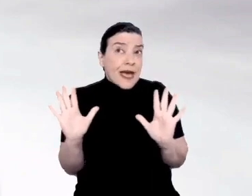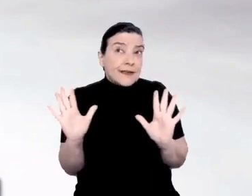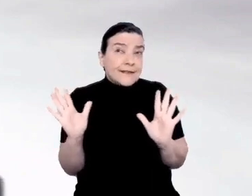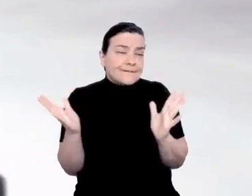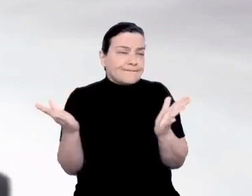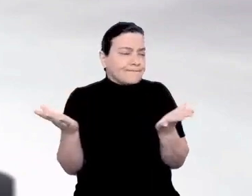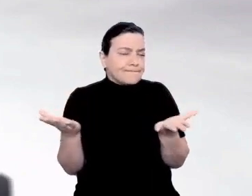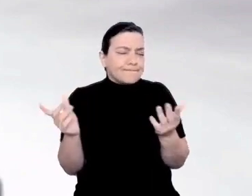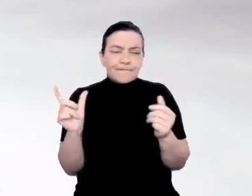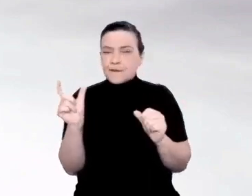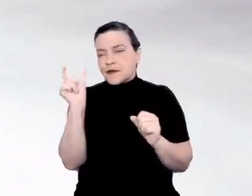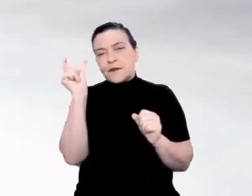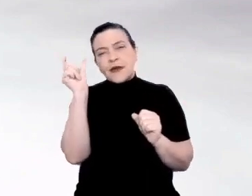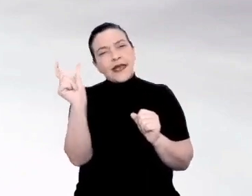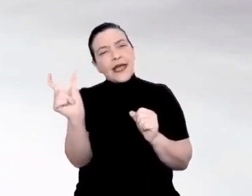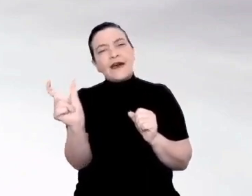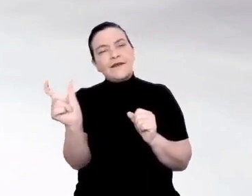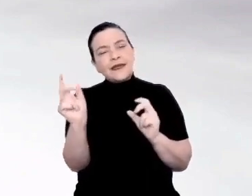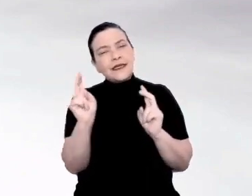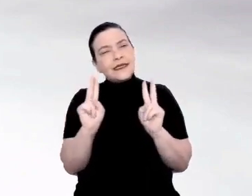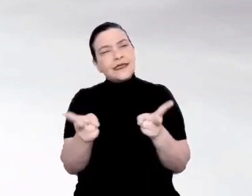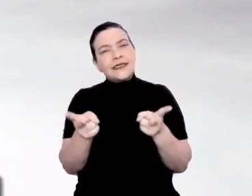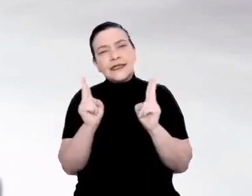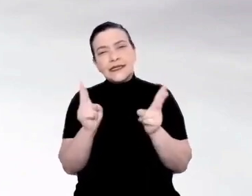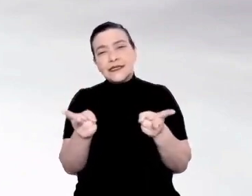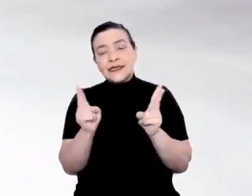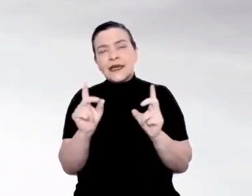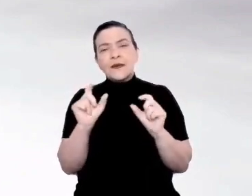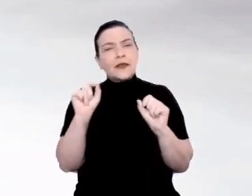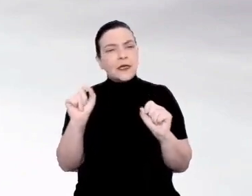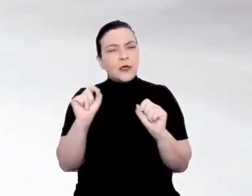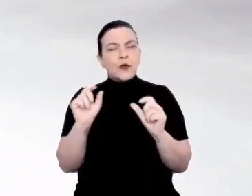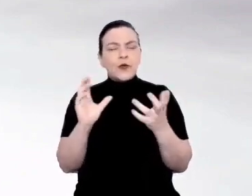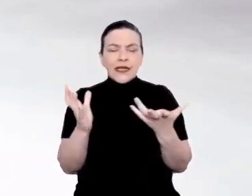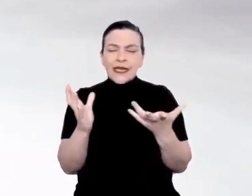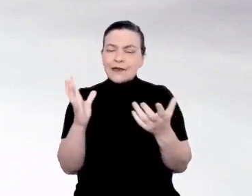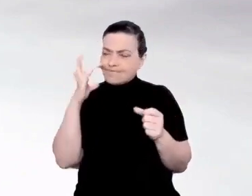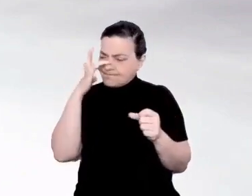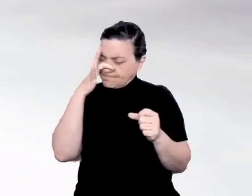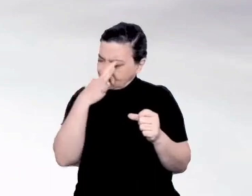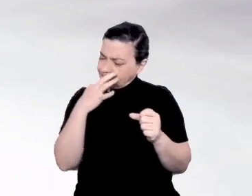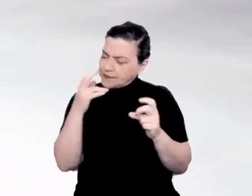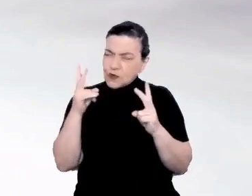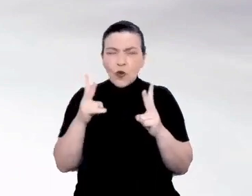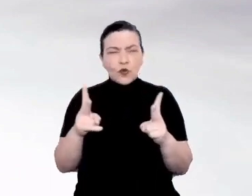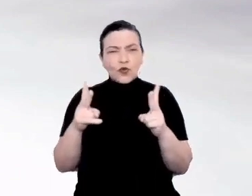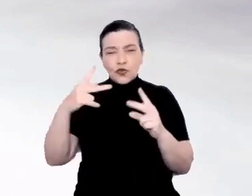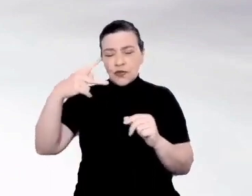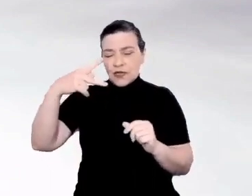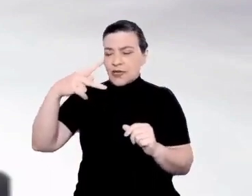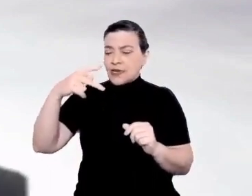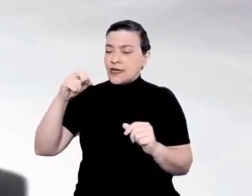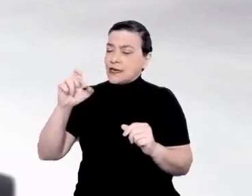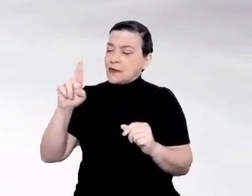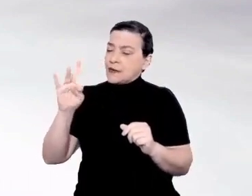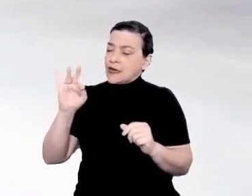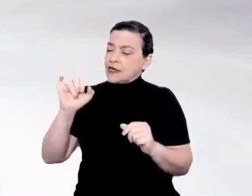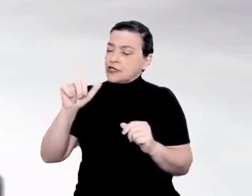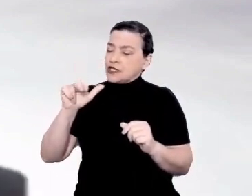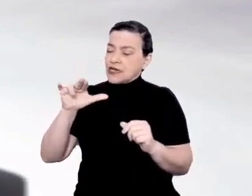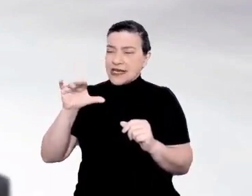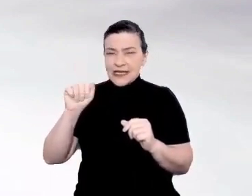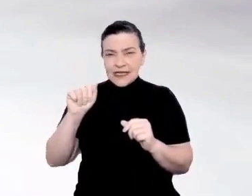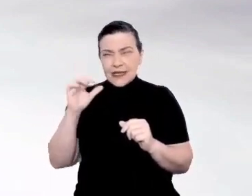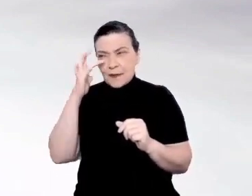uma palavra aqui que vem sempre à tona é a palavra da pertinência. É a pertinência. O que é pertinente, de fato, de ser realizado, o que